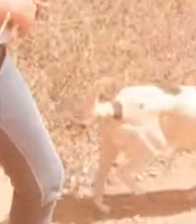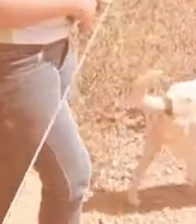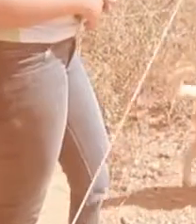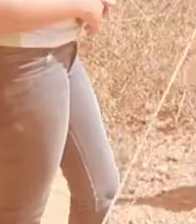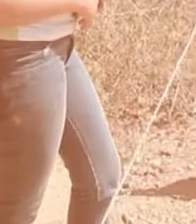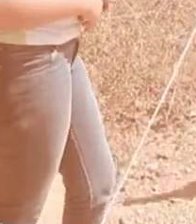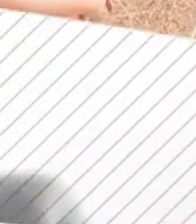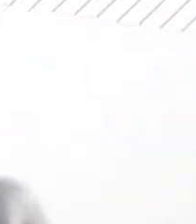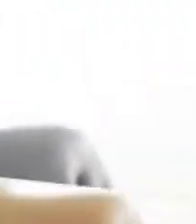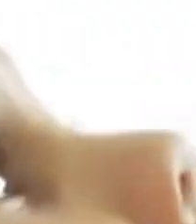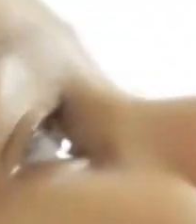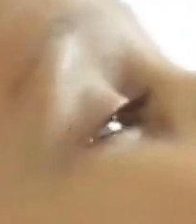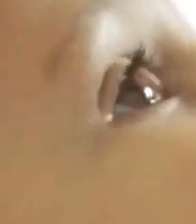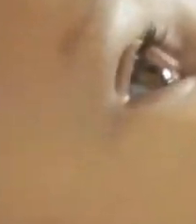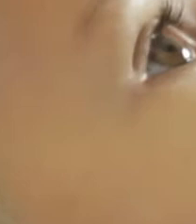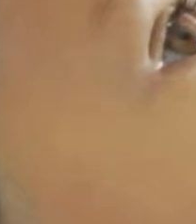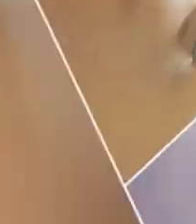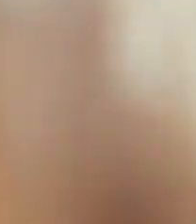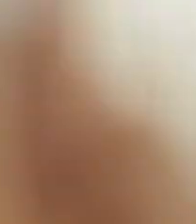Música